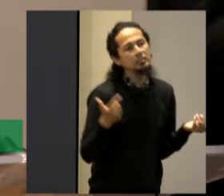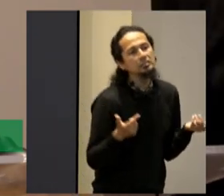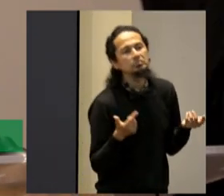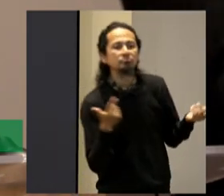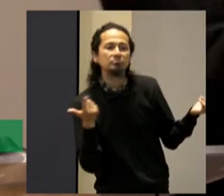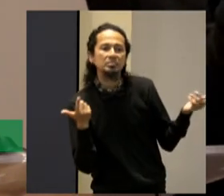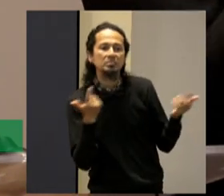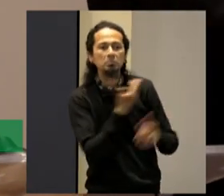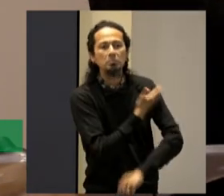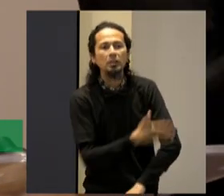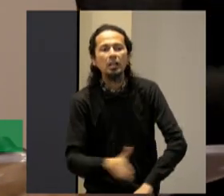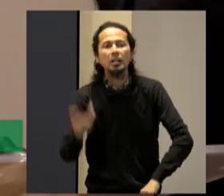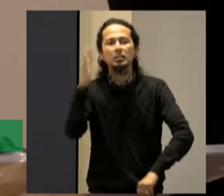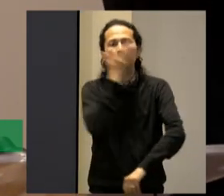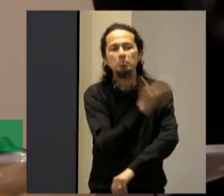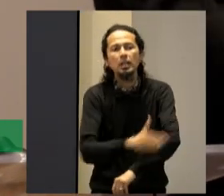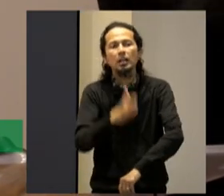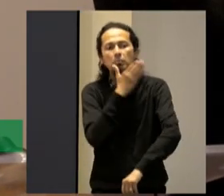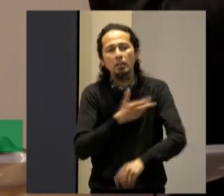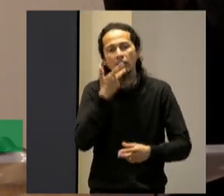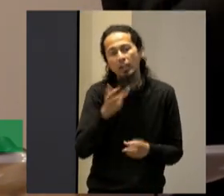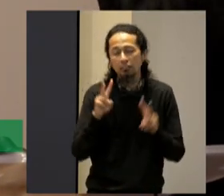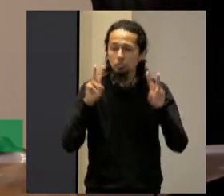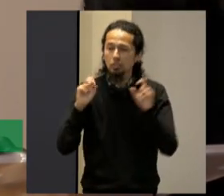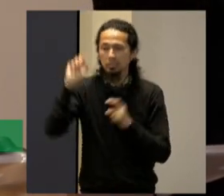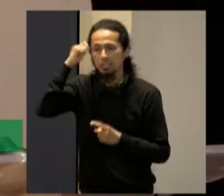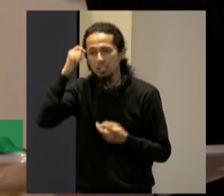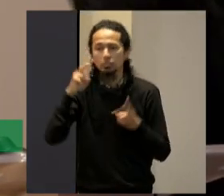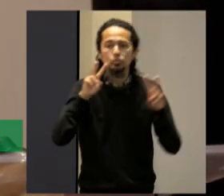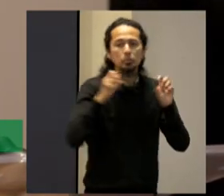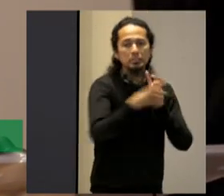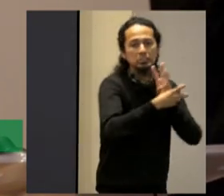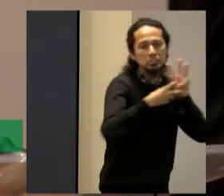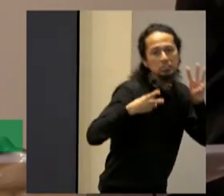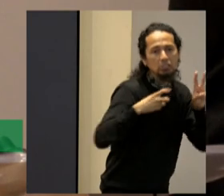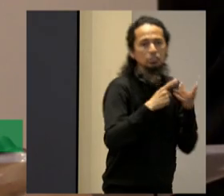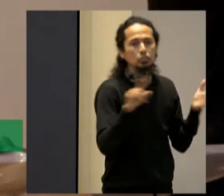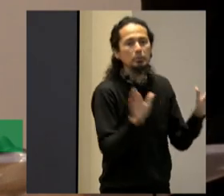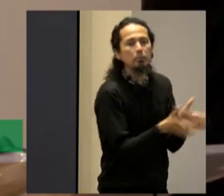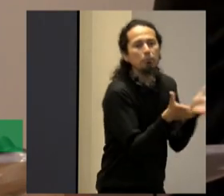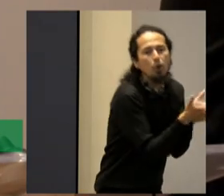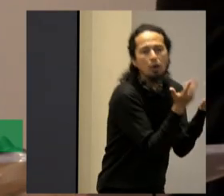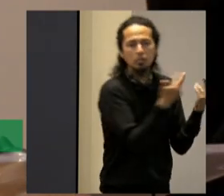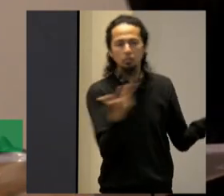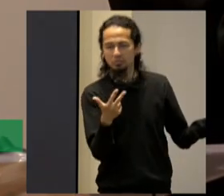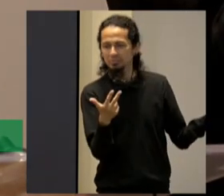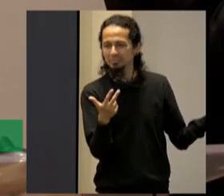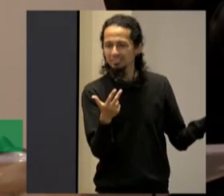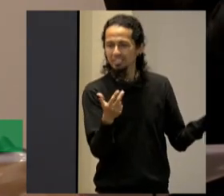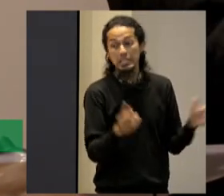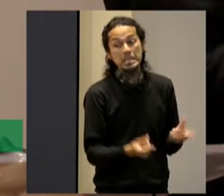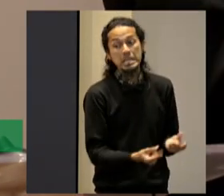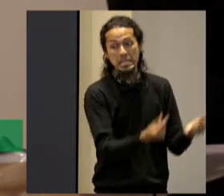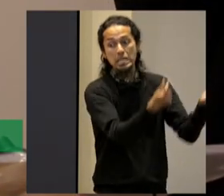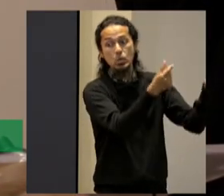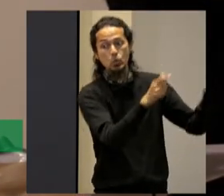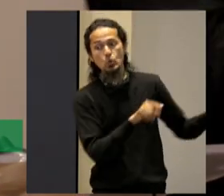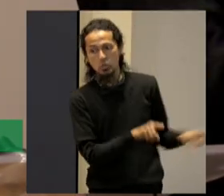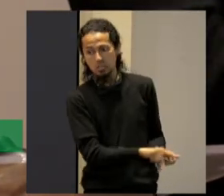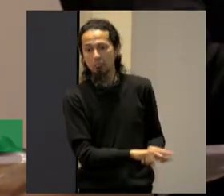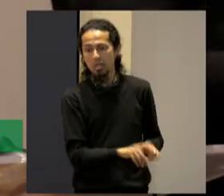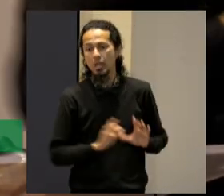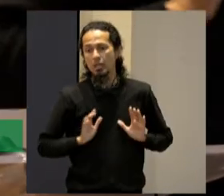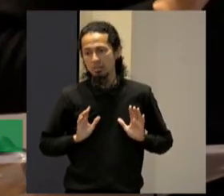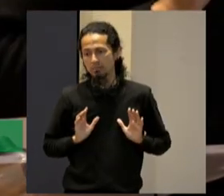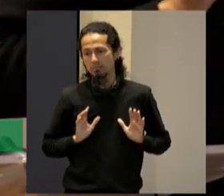outros pobres, foram os homens brancos, ricos e das relações de poder. Nós entendemos isso muito cedo,